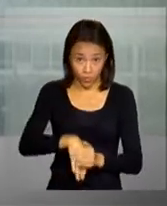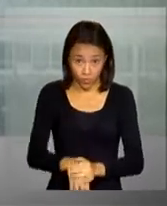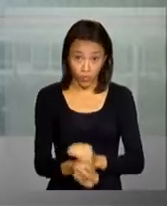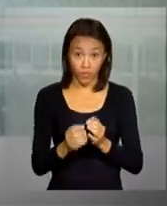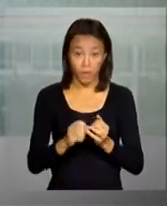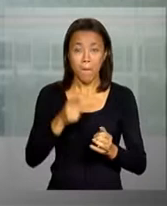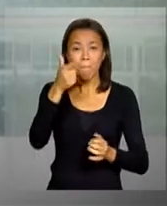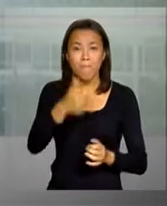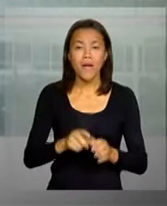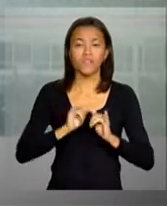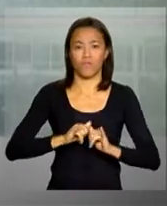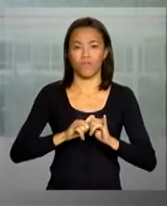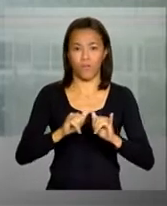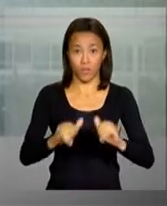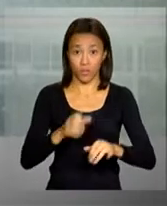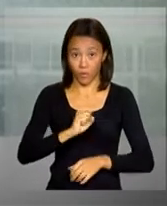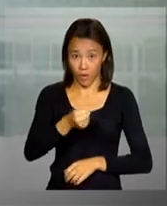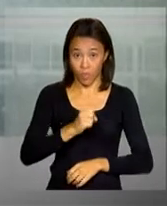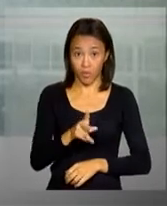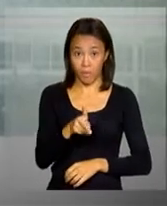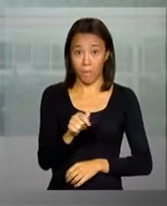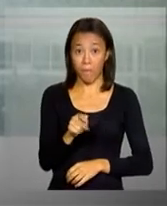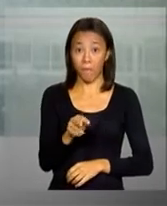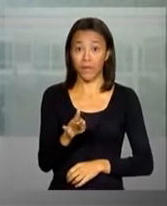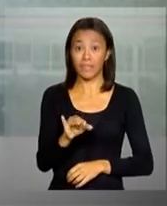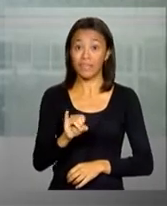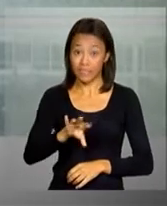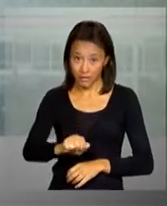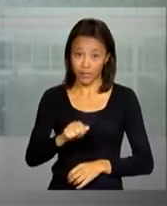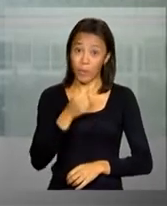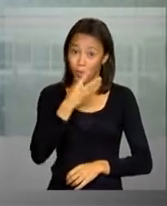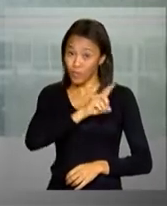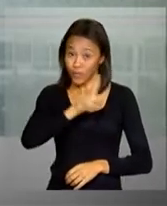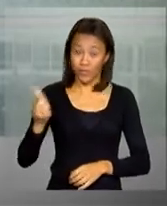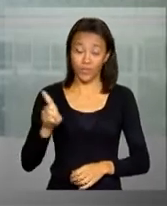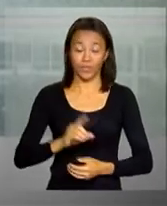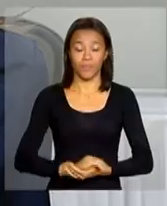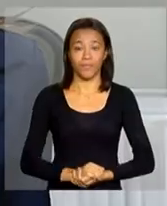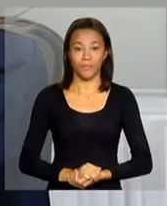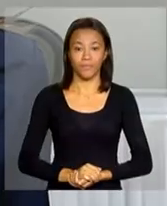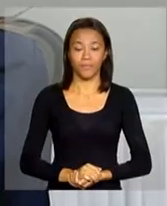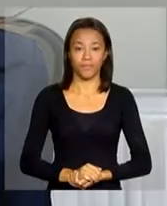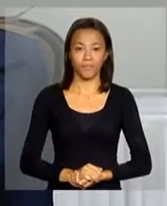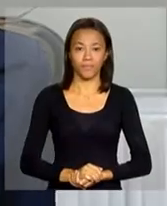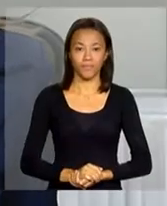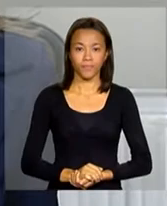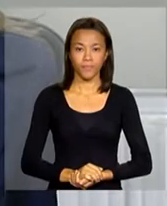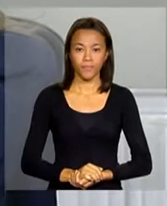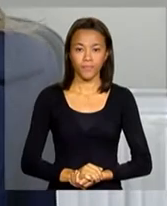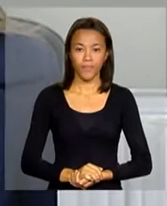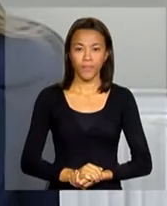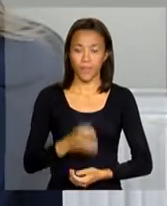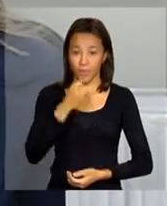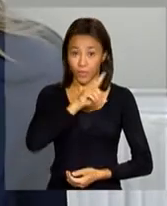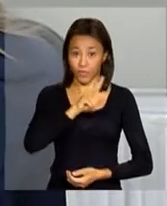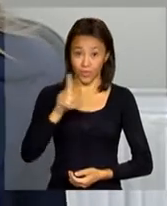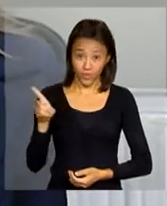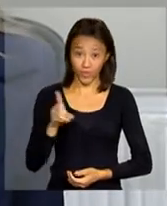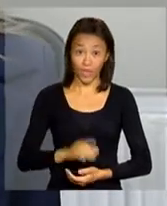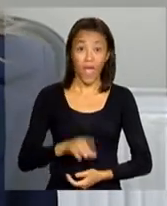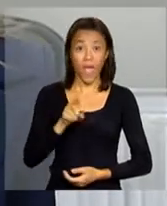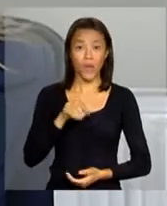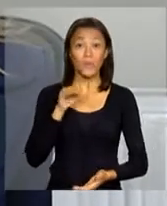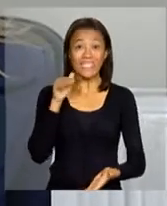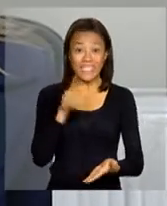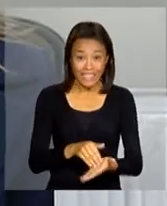vamos saber mais detalhes com a repórter Patrícia escarpim bom dia patr Bom dia Malu esse será o